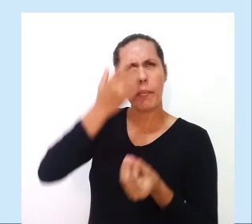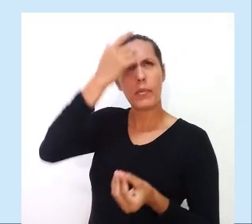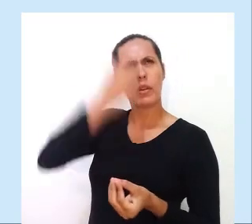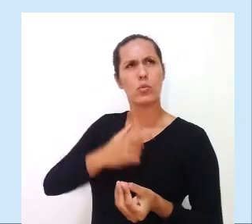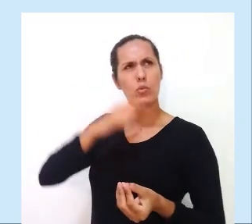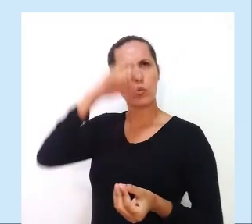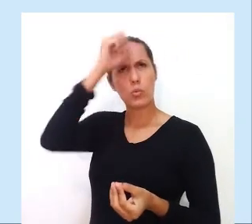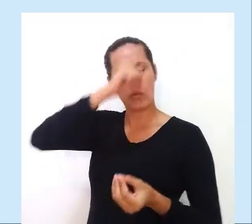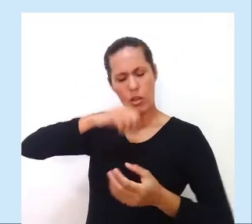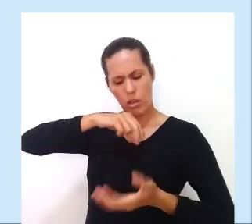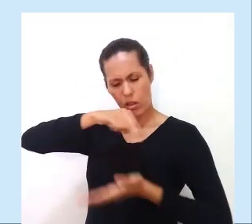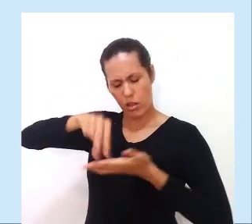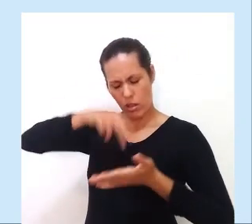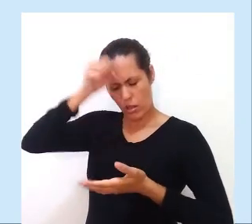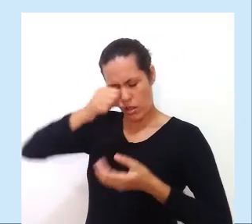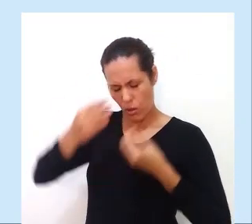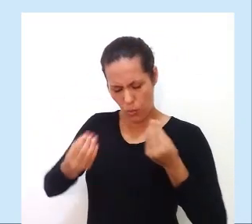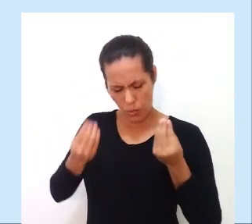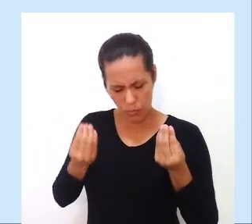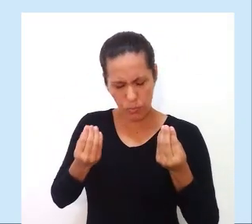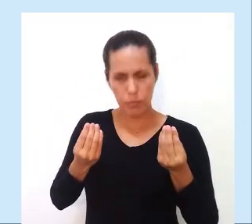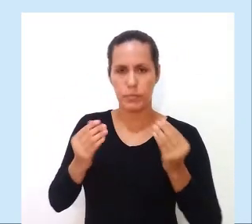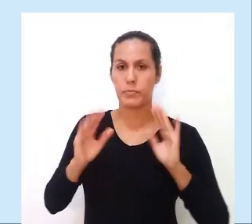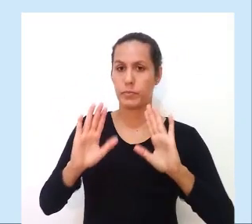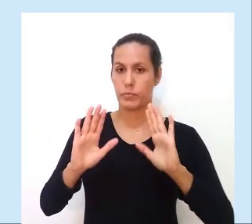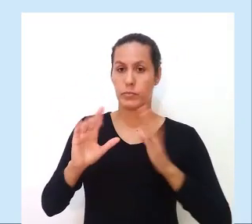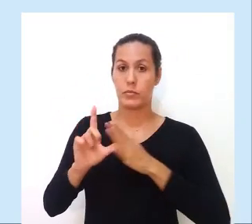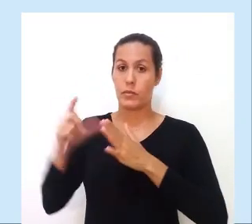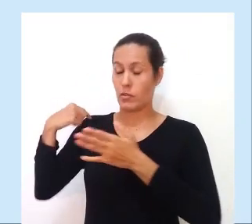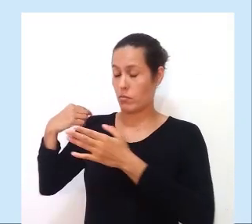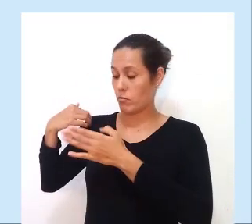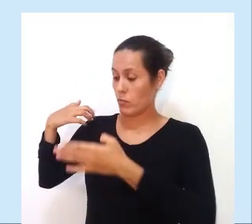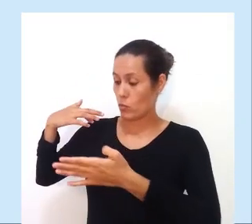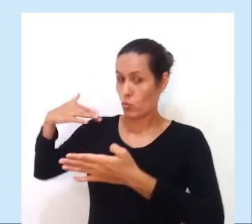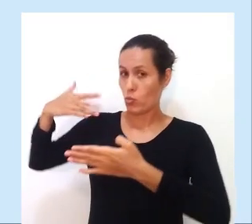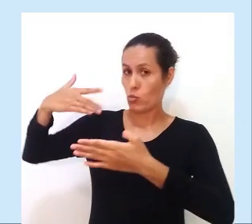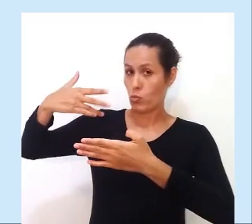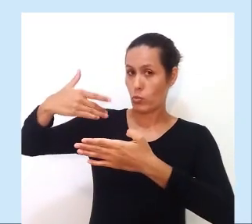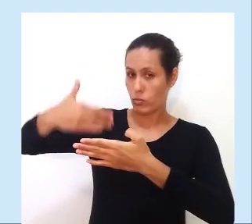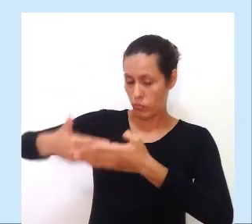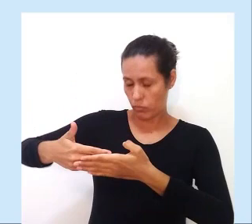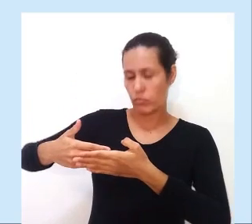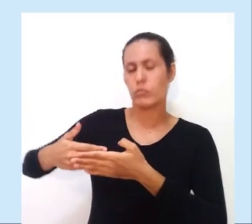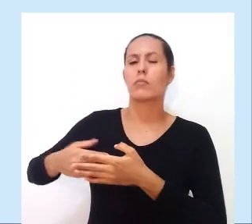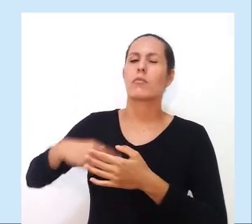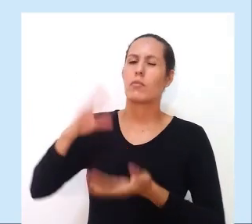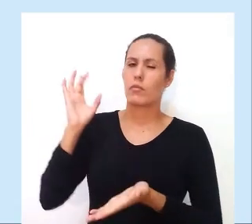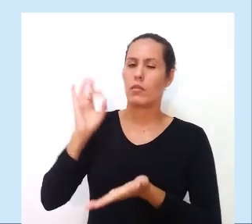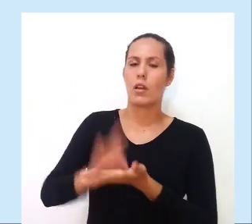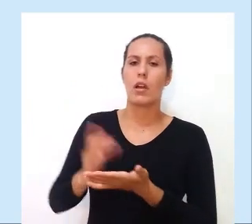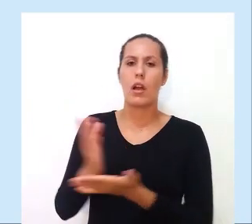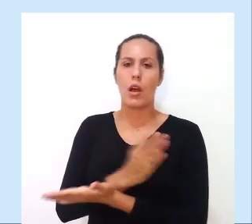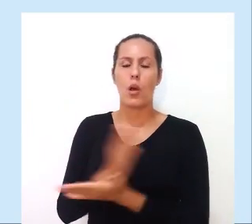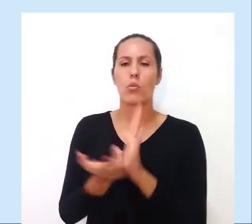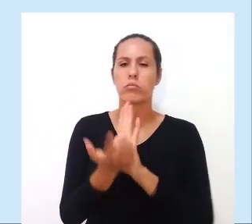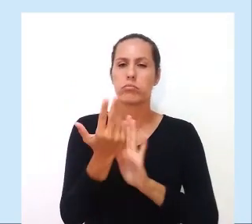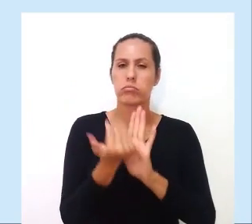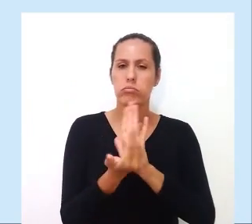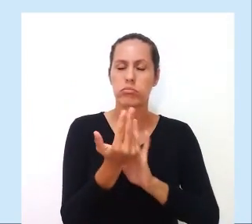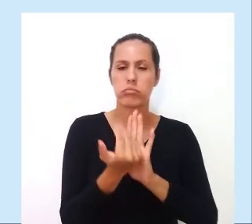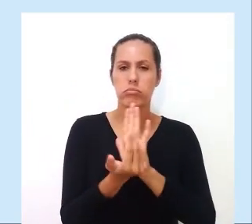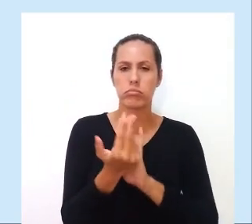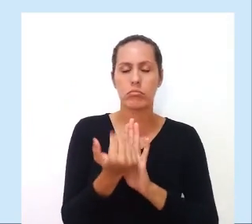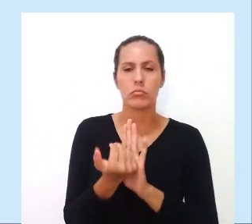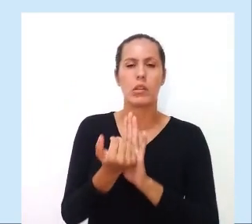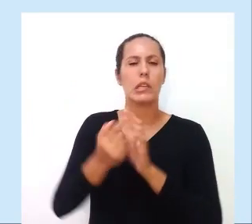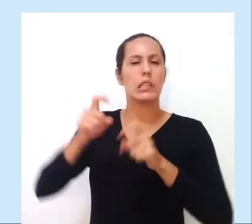as pessoas aprendem a dançar? Então, na história existem registros de pinturas